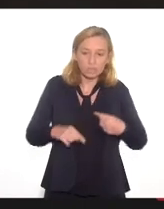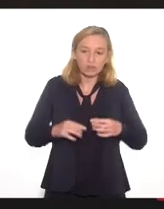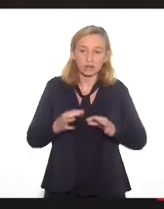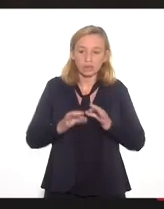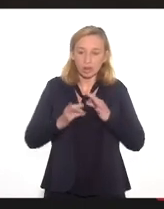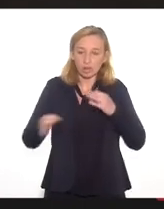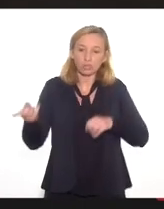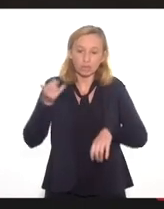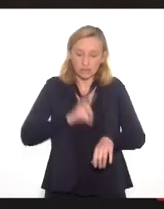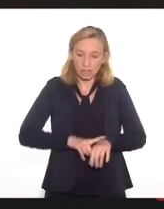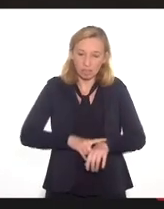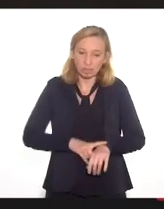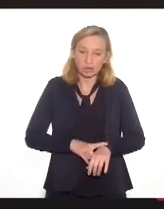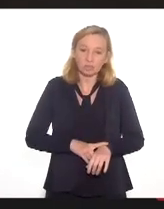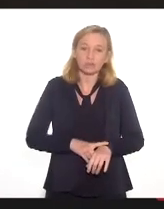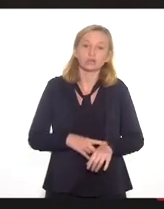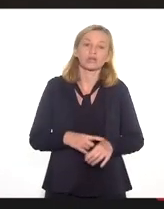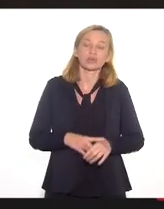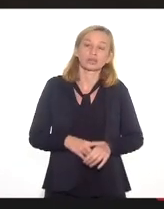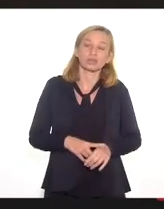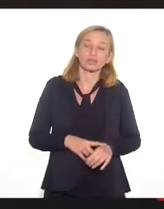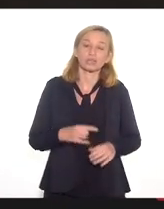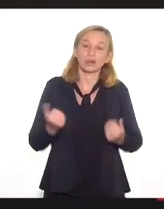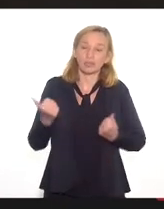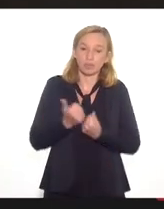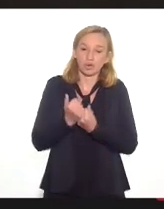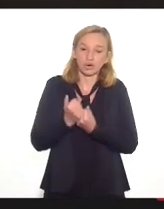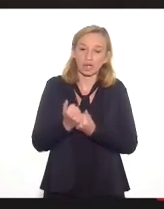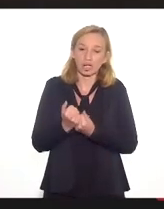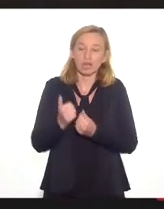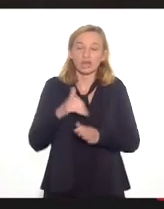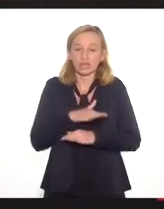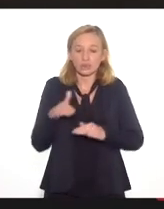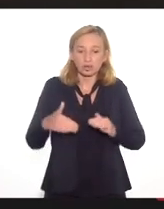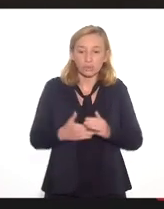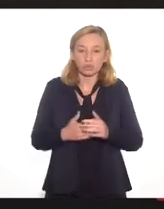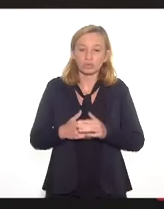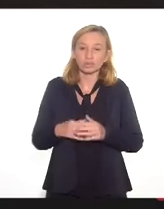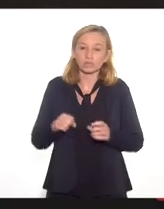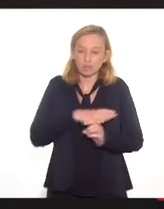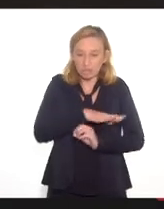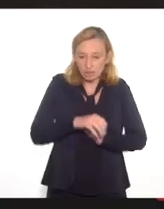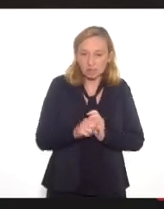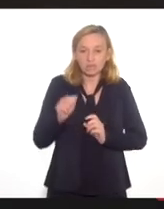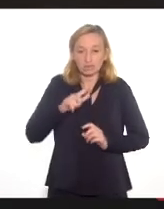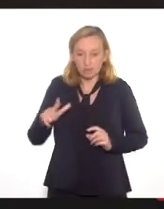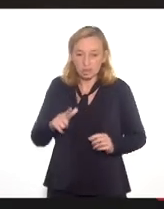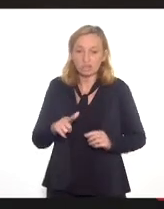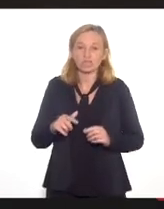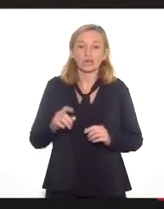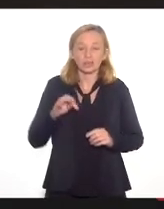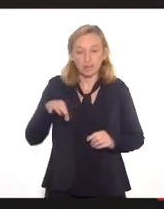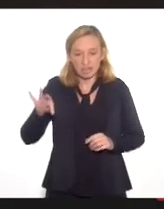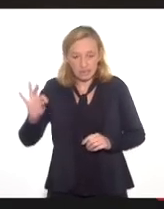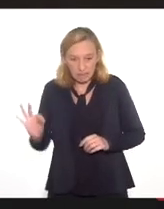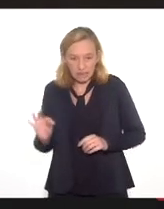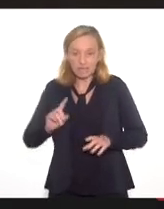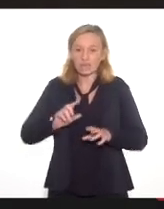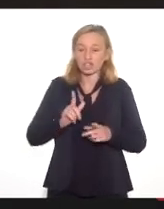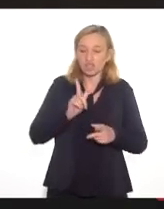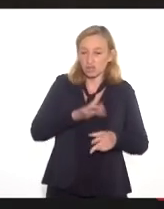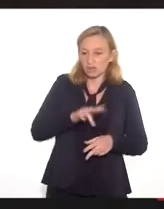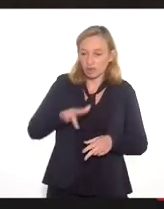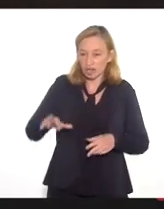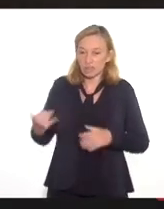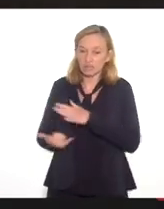prazo e longa duração e apoiar as entidades da sociedade civil como a Ação da Cidadania MST e diversas